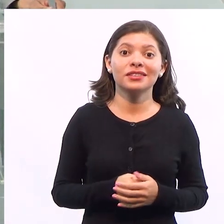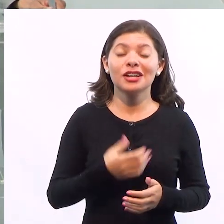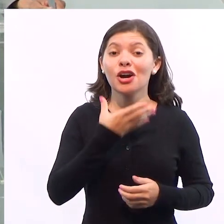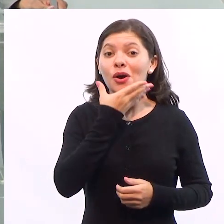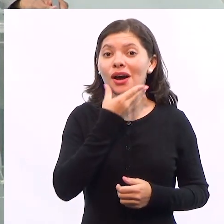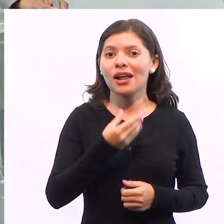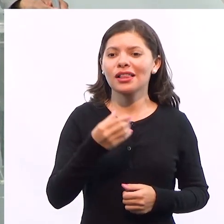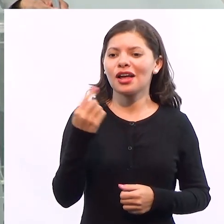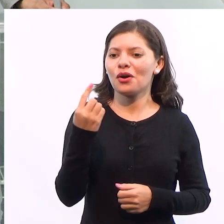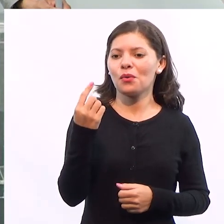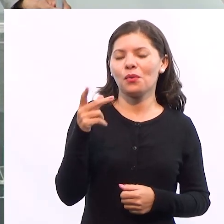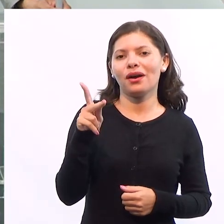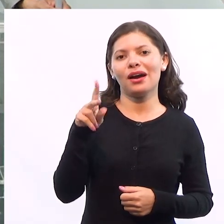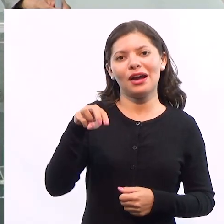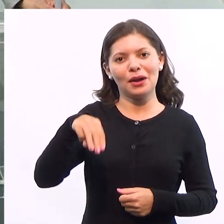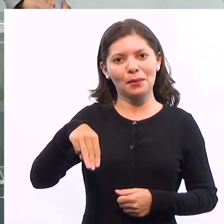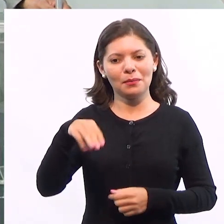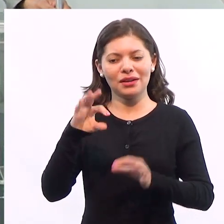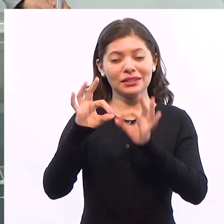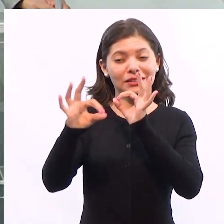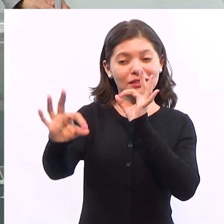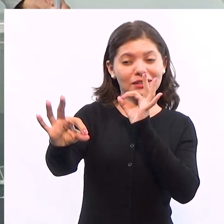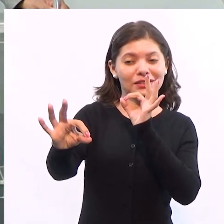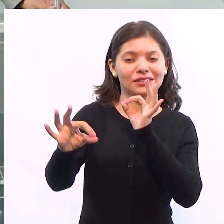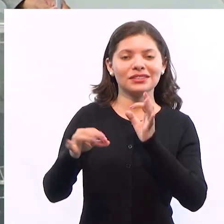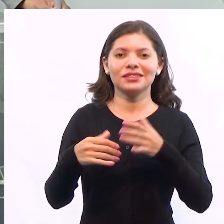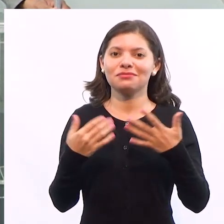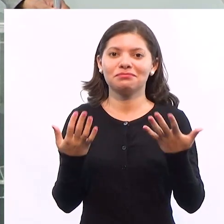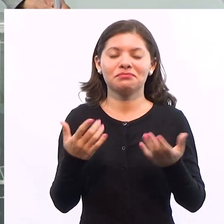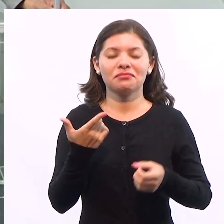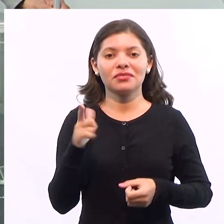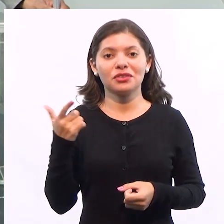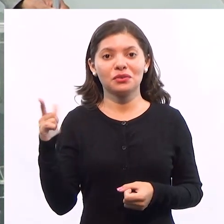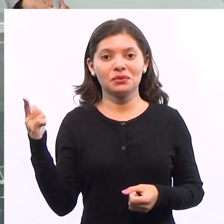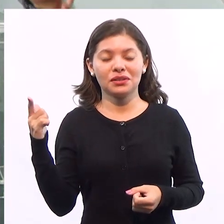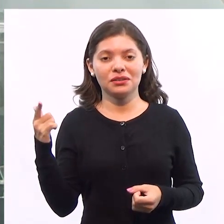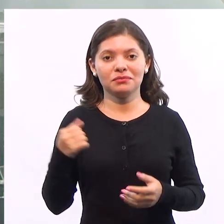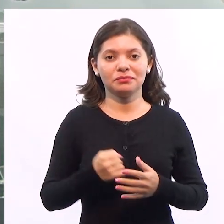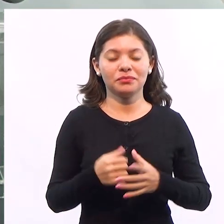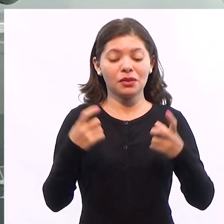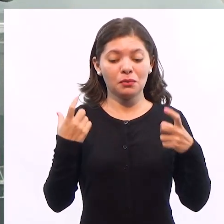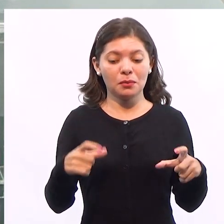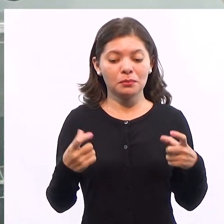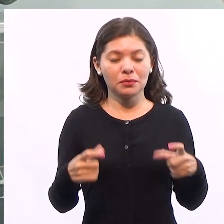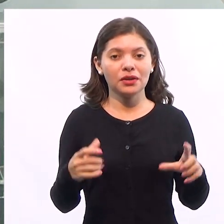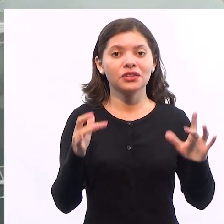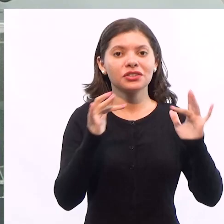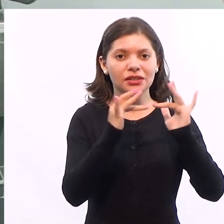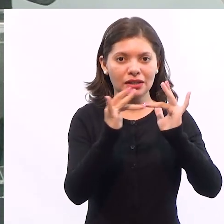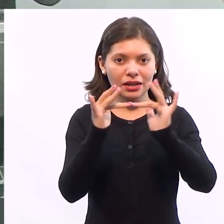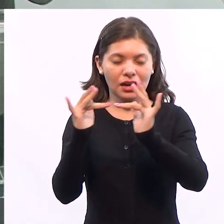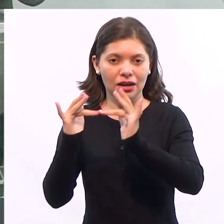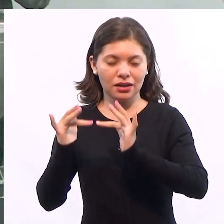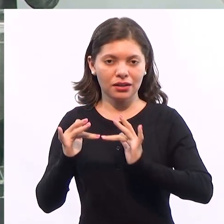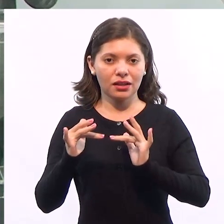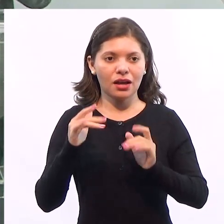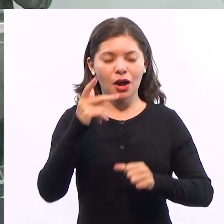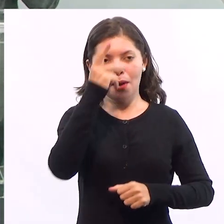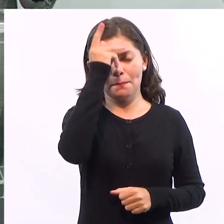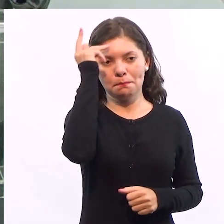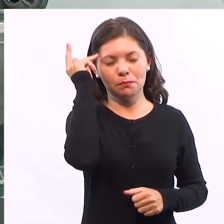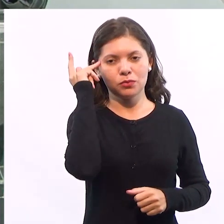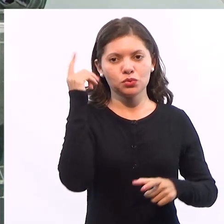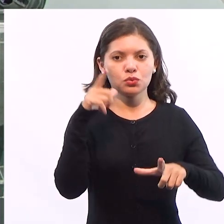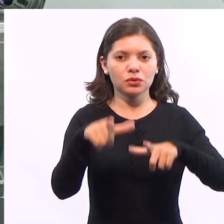me atrapalhando. Às vezes o cara está lá, 1 quilômetro de distância, você fala que está atrapalhando, né? Não tem. E o clima organizacional está ligado a